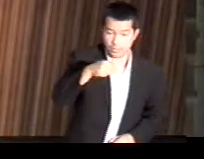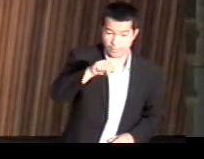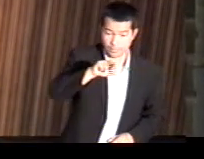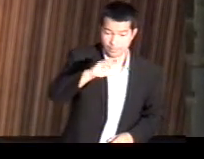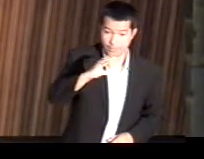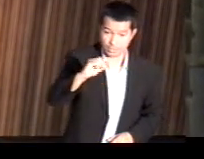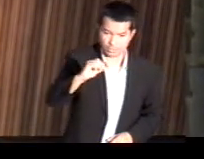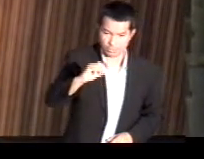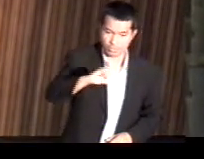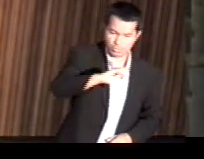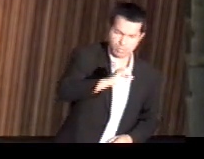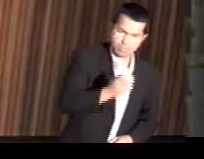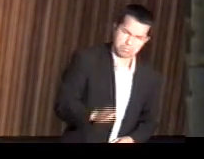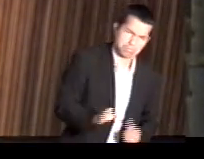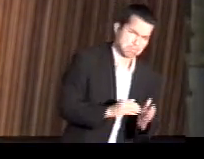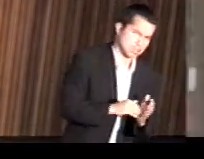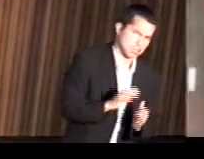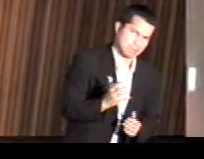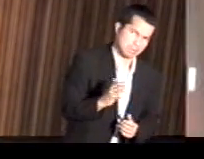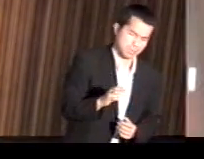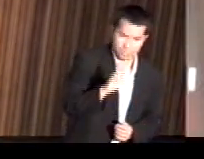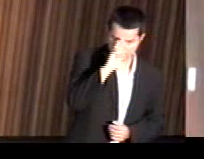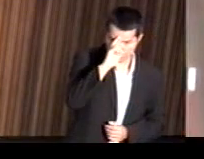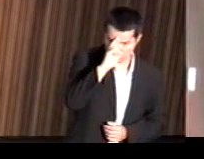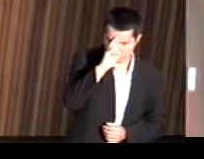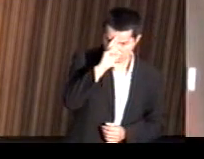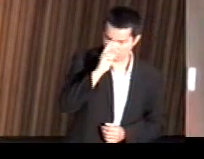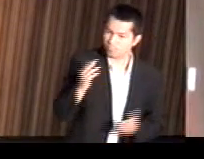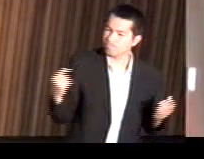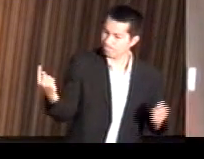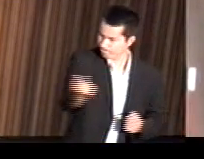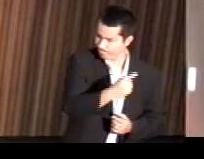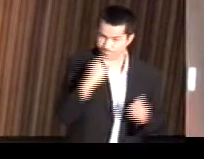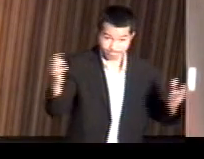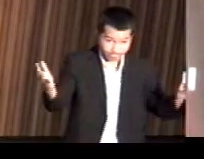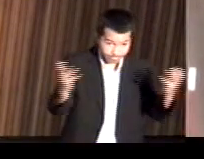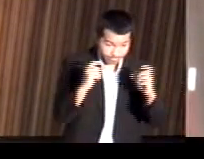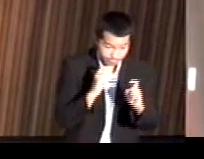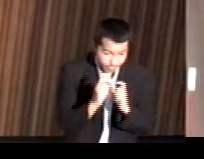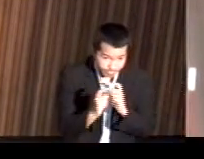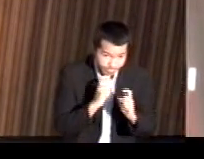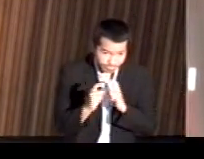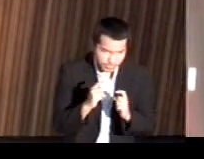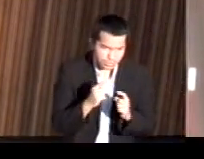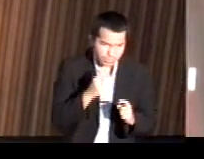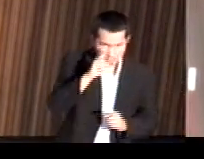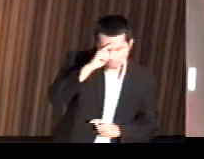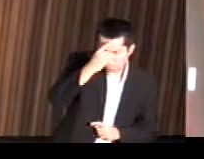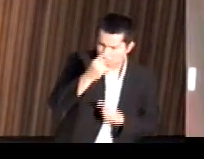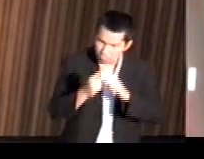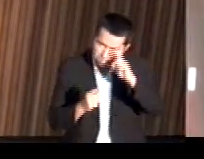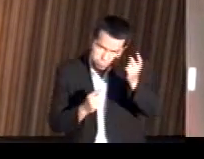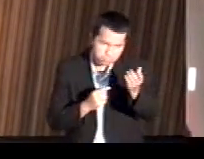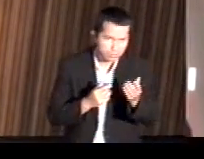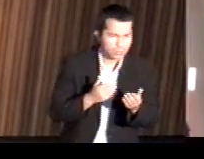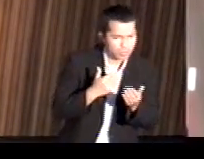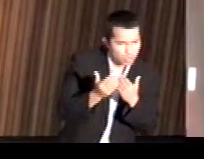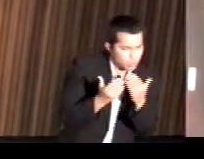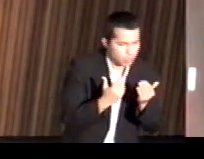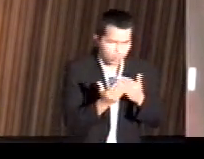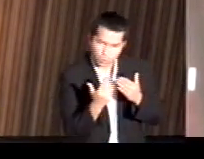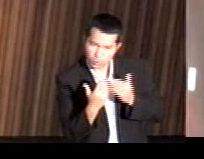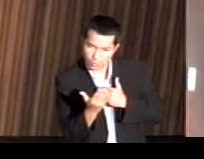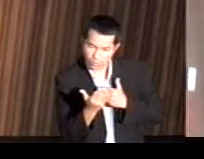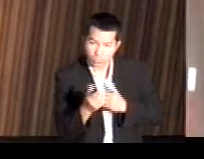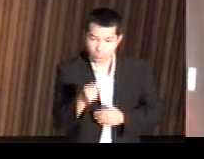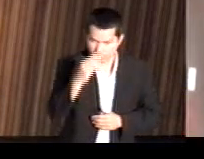9h30 a meio-dia, nós vamos ter um encontro. Porque esse é o momento que a igreja está deslanchando. O ano começou